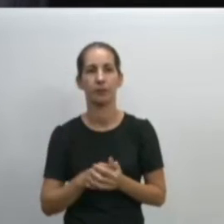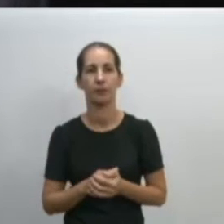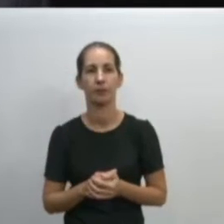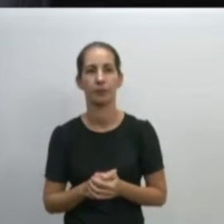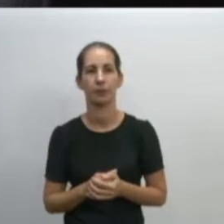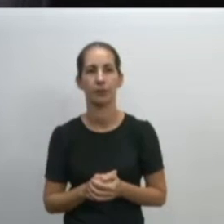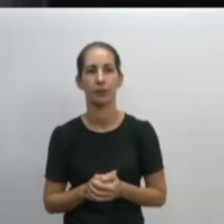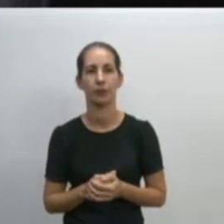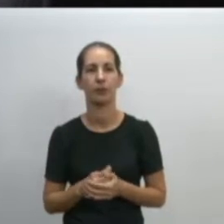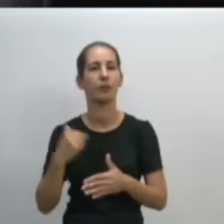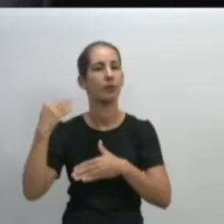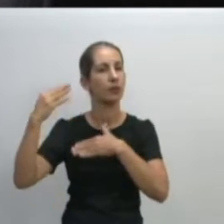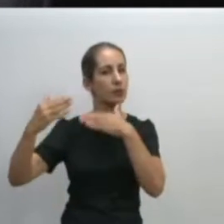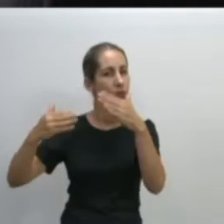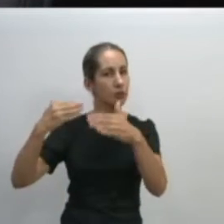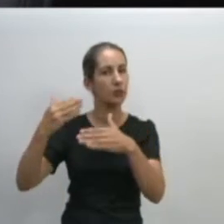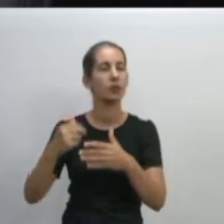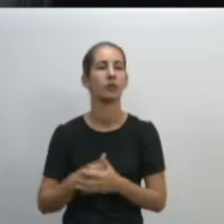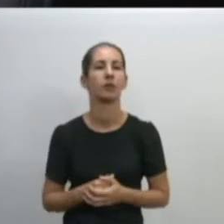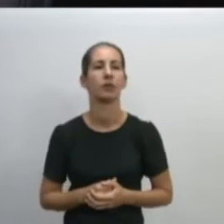eu vejo que o processo ele foi